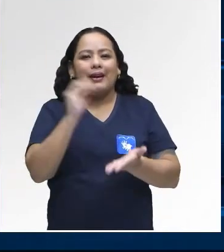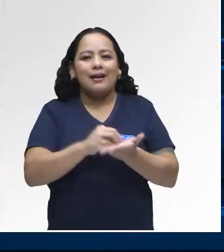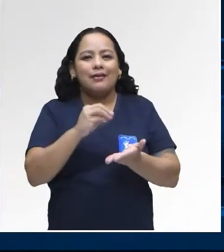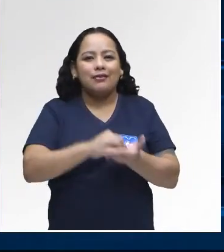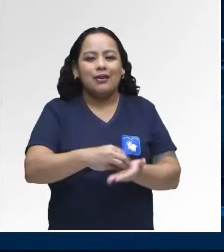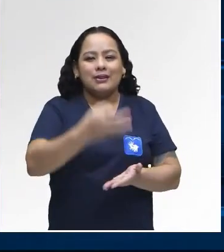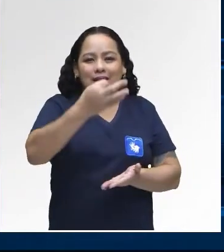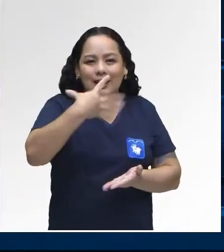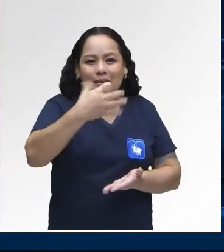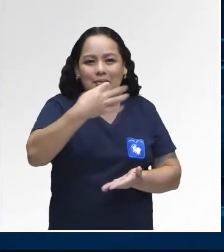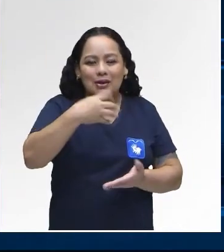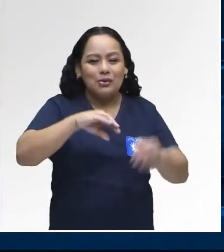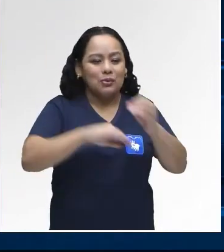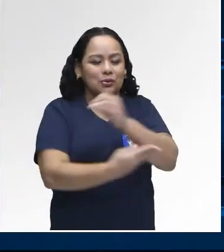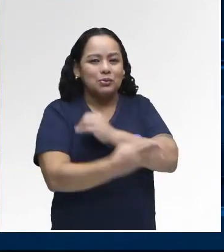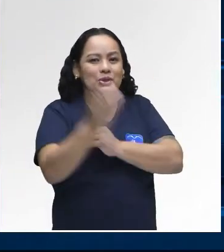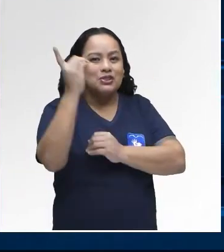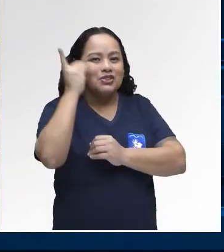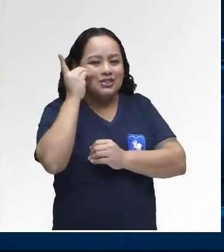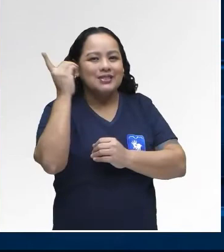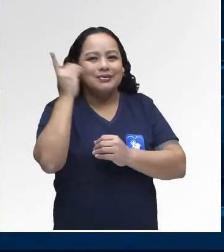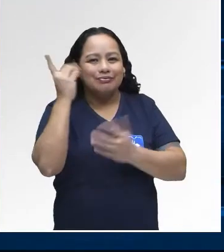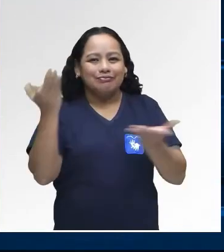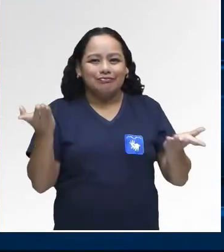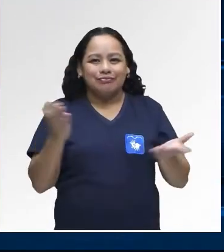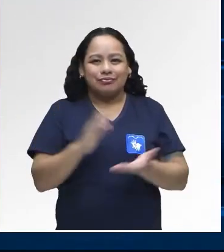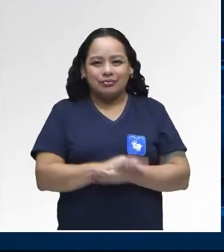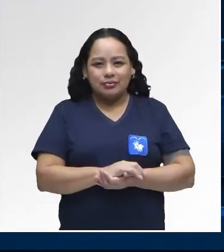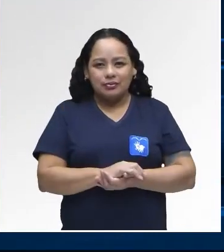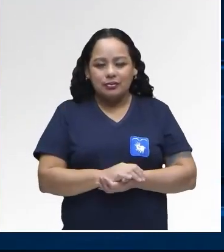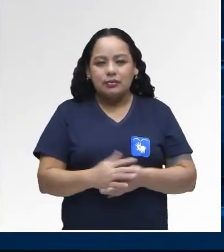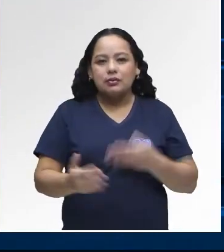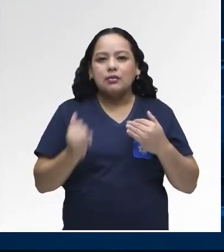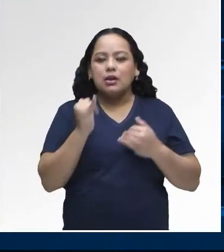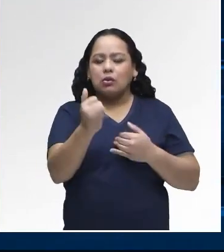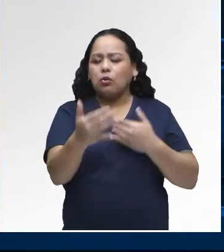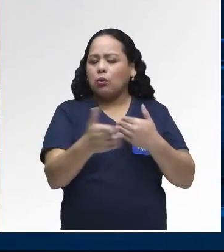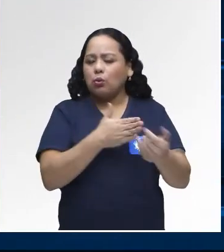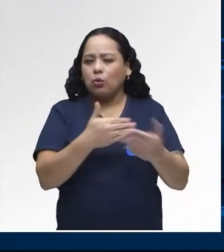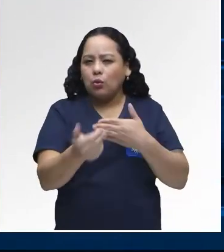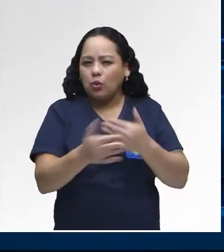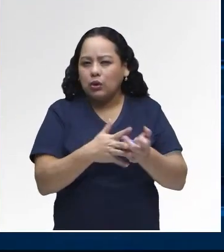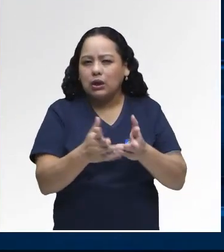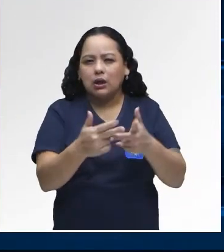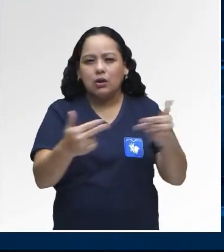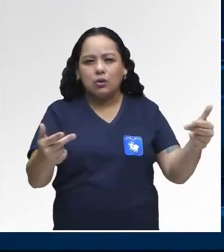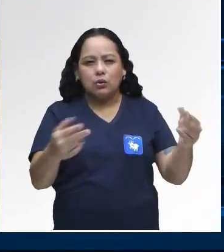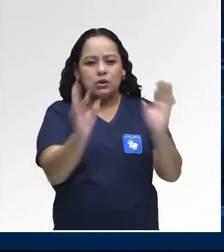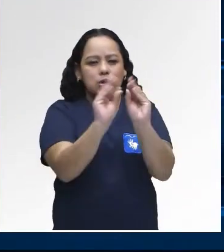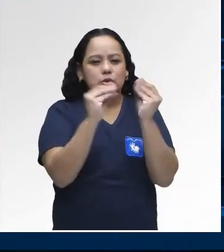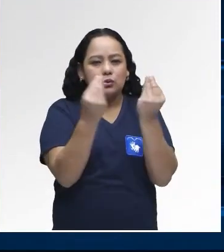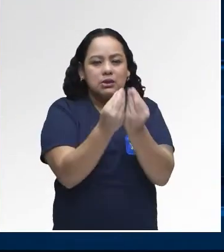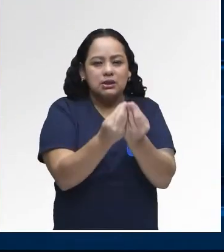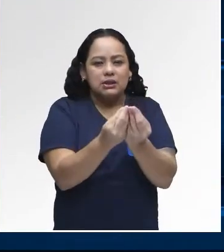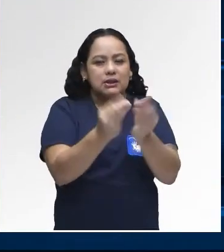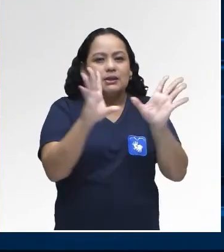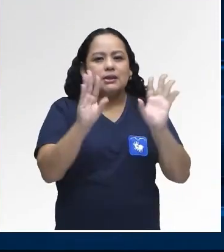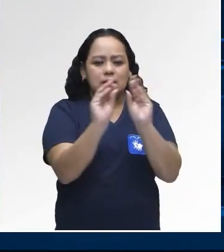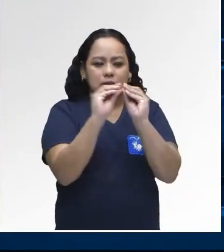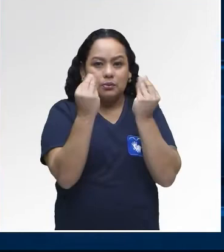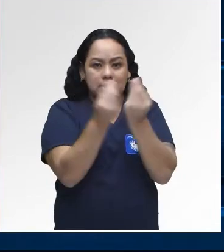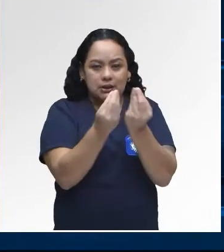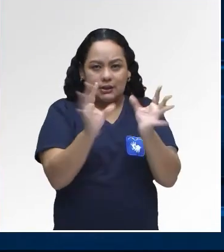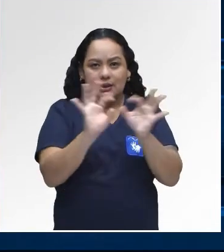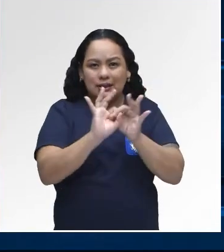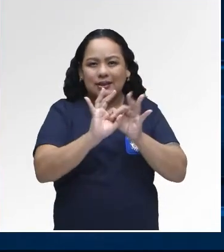remédio naquele dia, né? Então, assim, qualquer droga, seja lícita, como essas que nós vimos